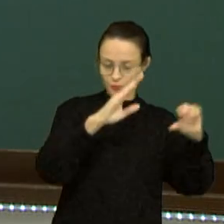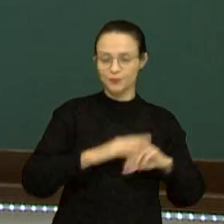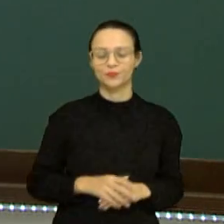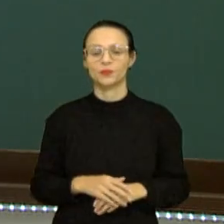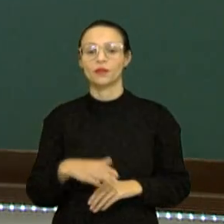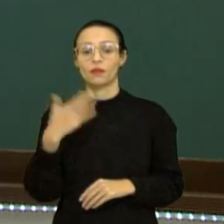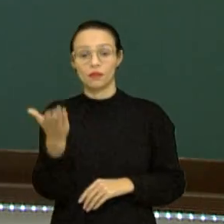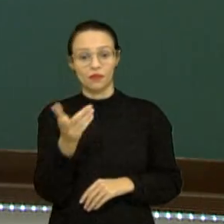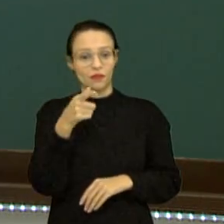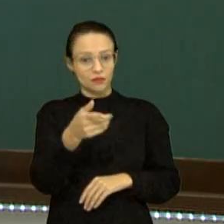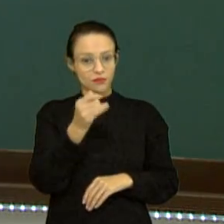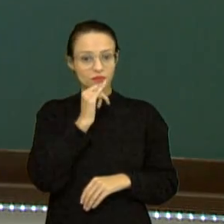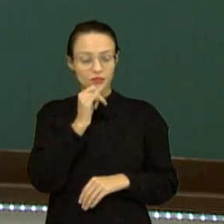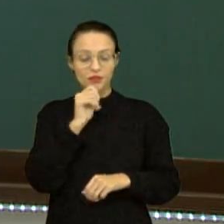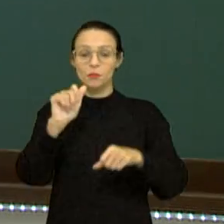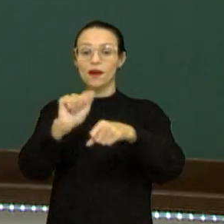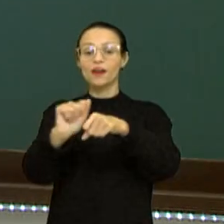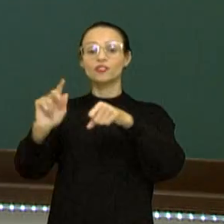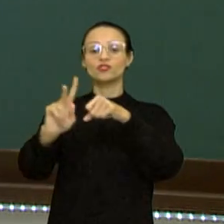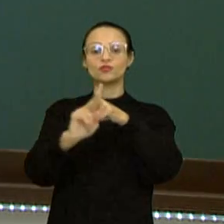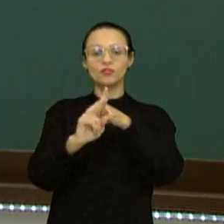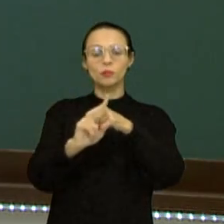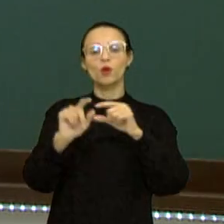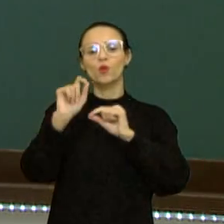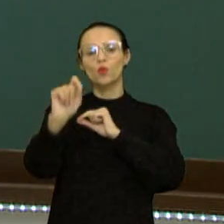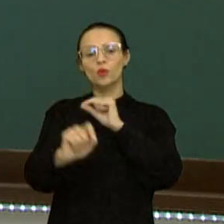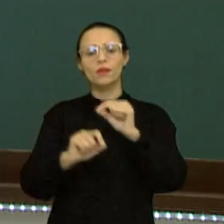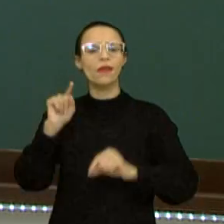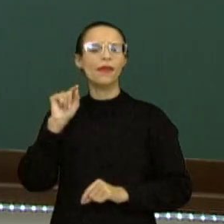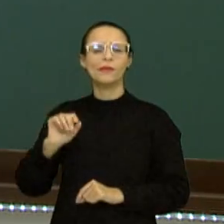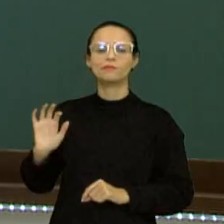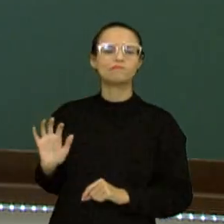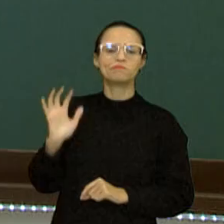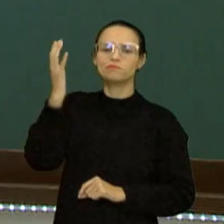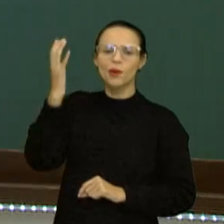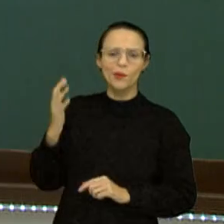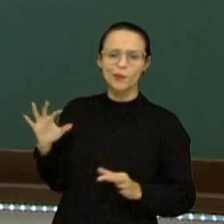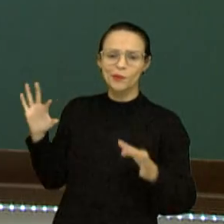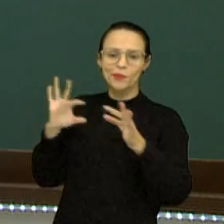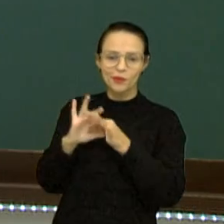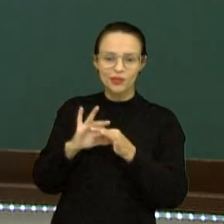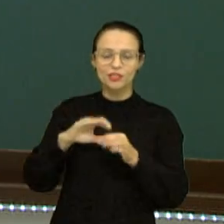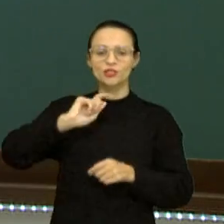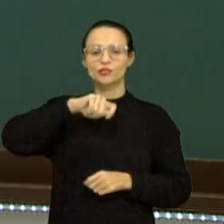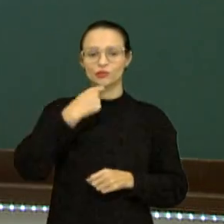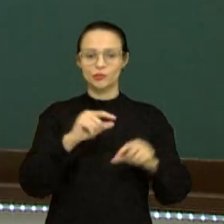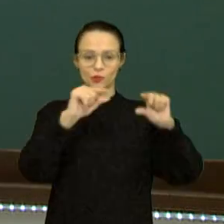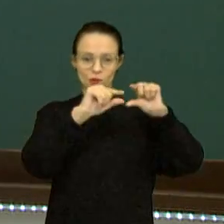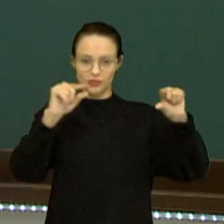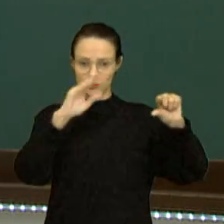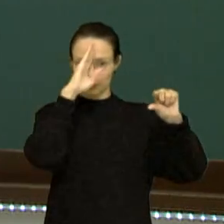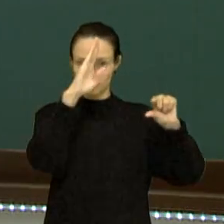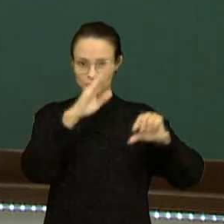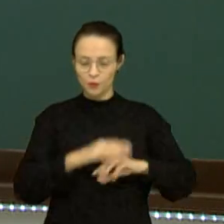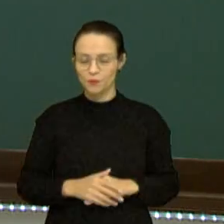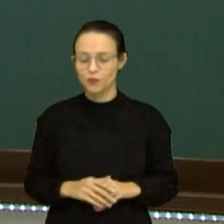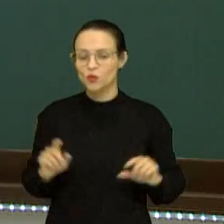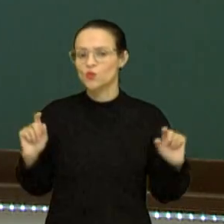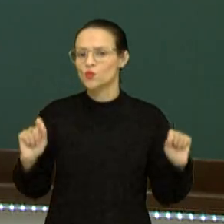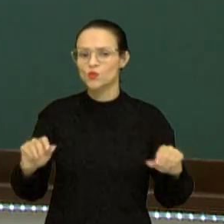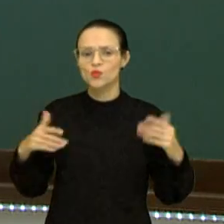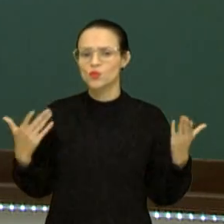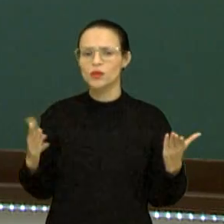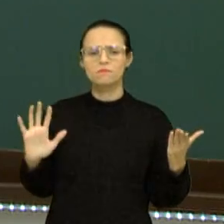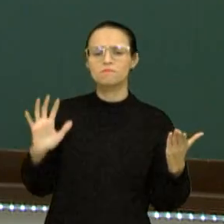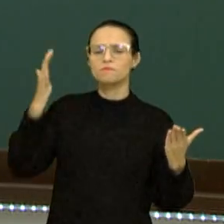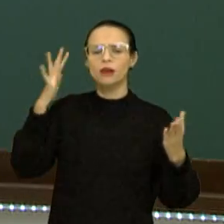Nesse caso, adverbial, ela expressa uma circunstância em relação à oração principal. Qual